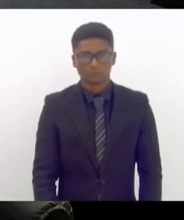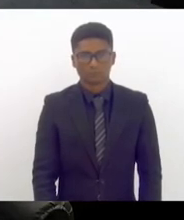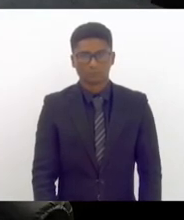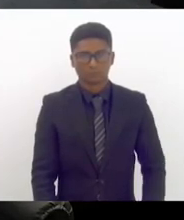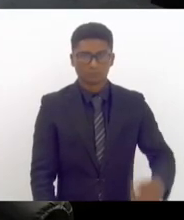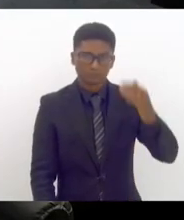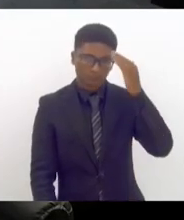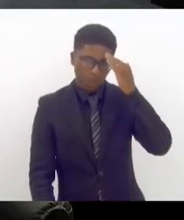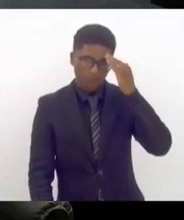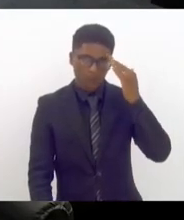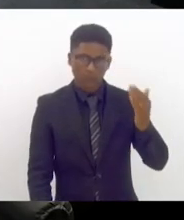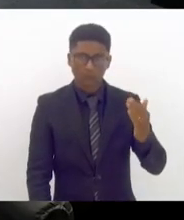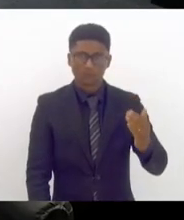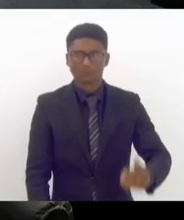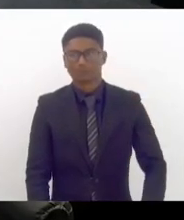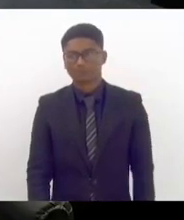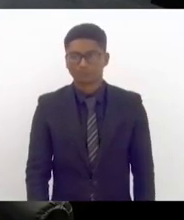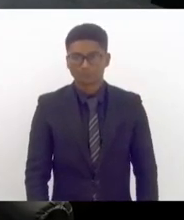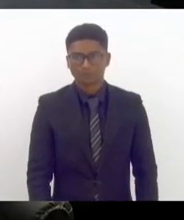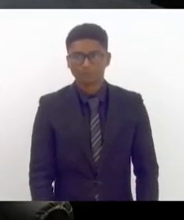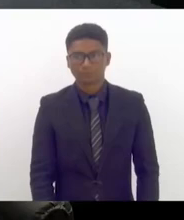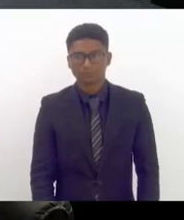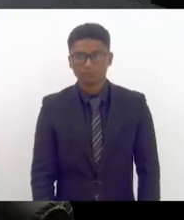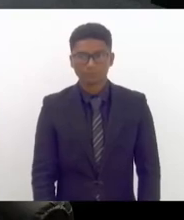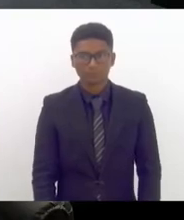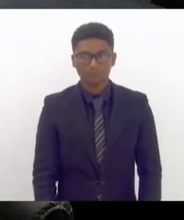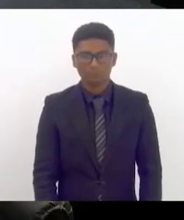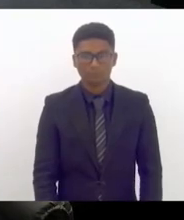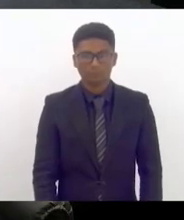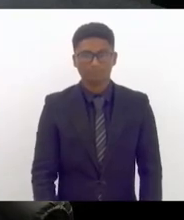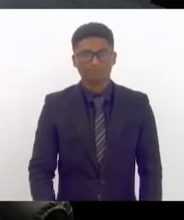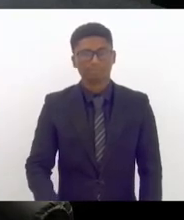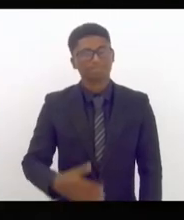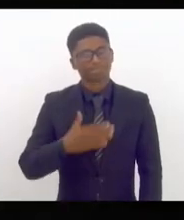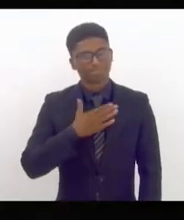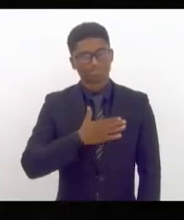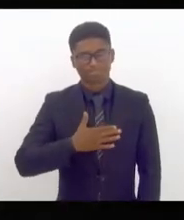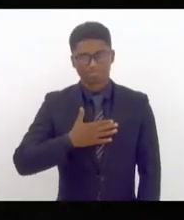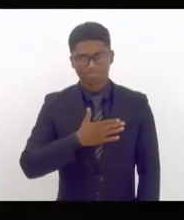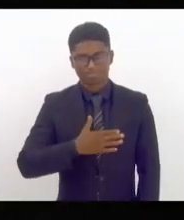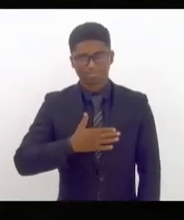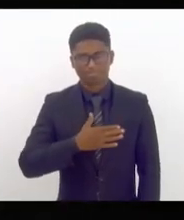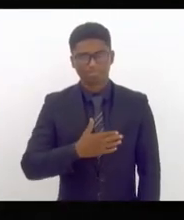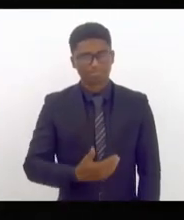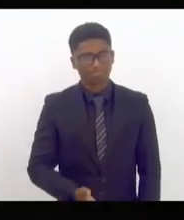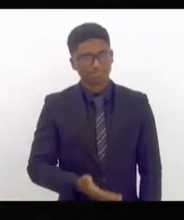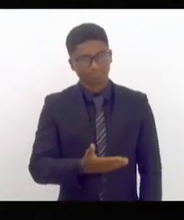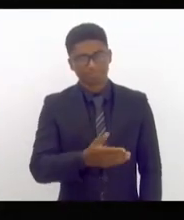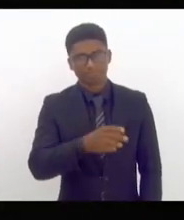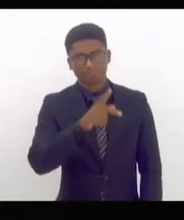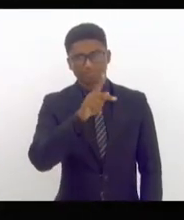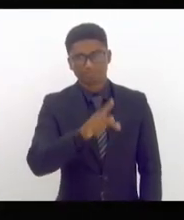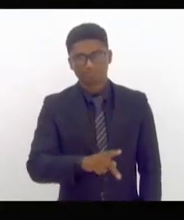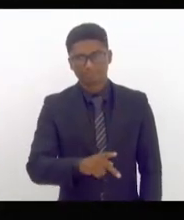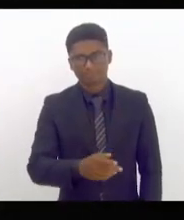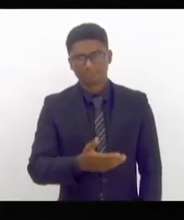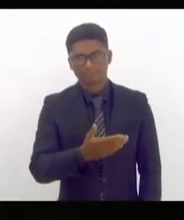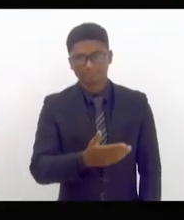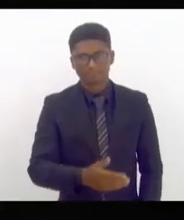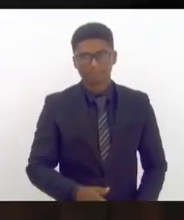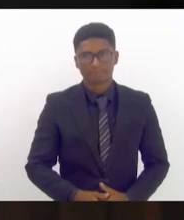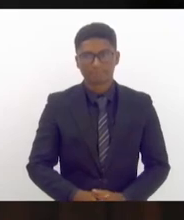Obrigada pela palavra, senhora presidente. Um prazer ter você aí nessa